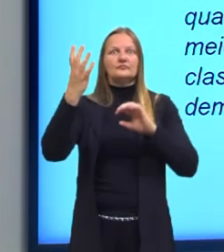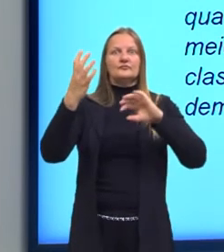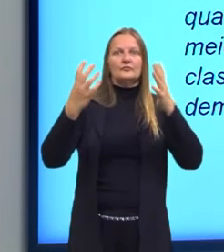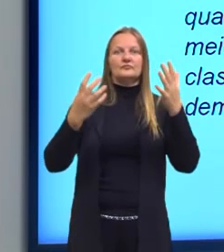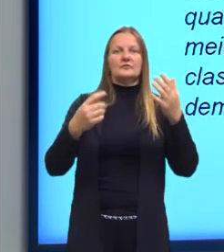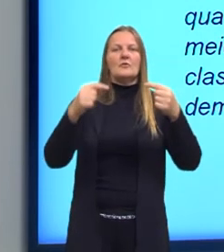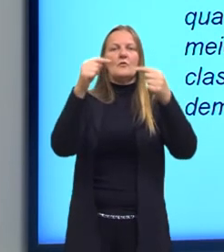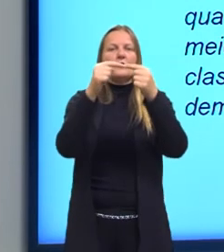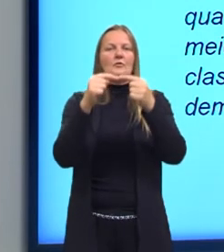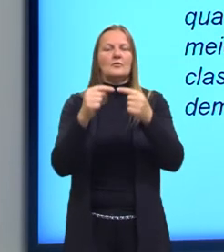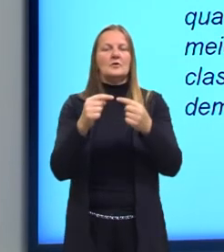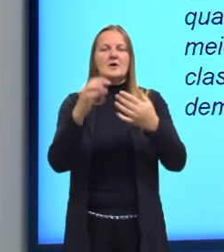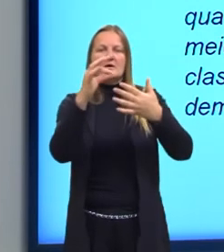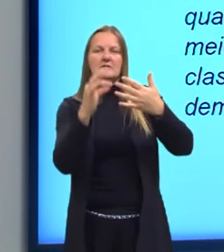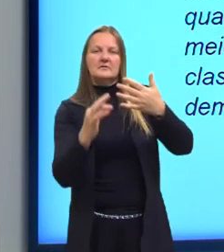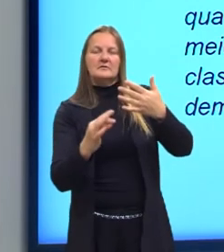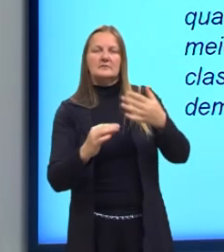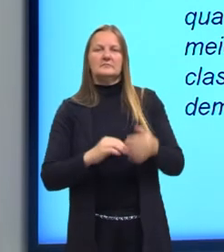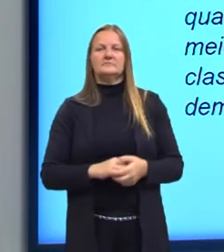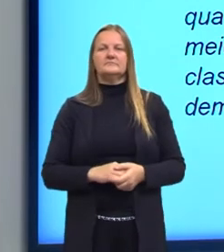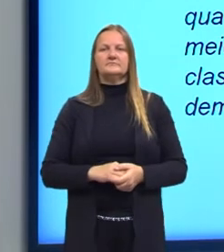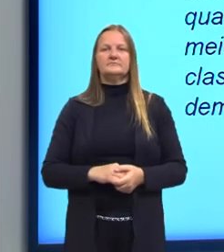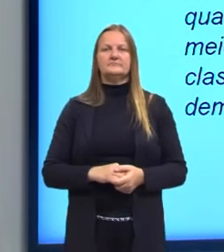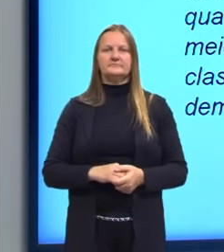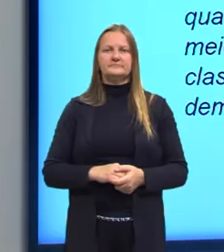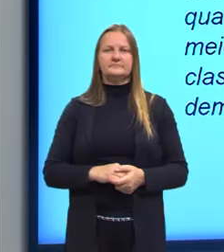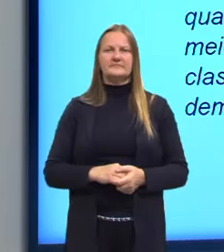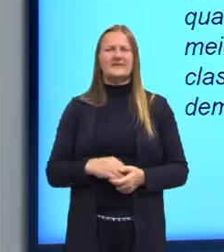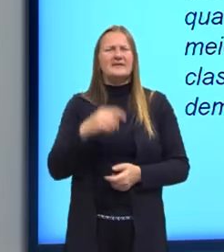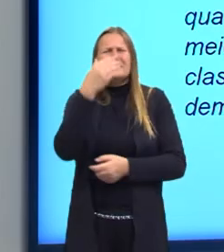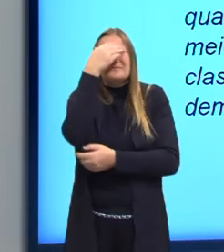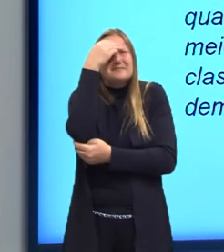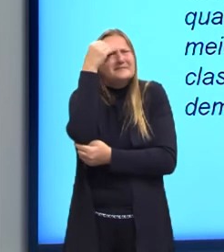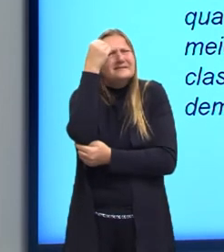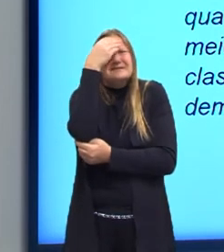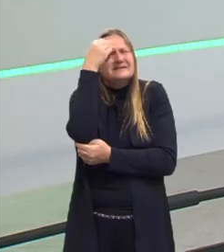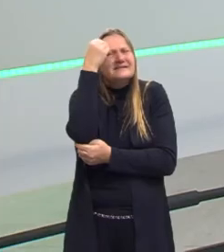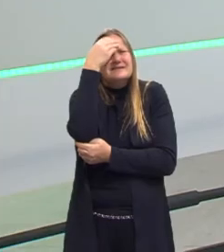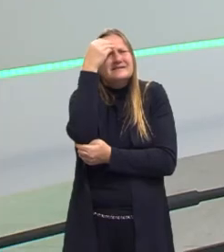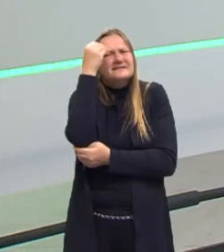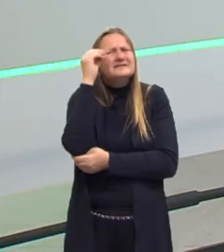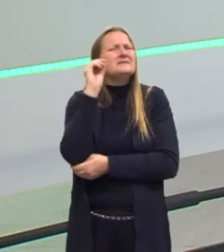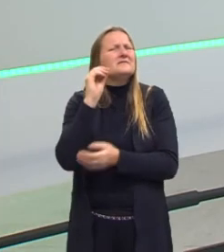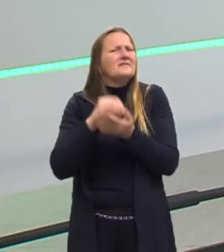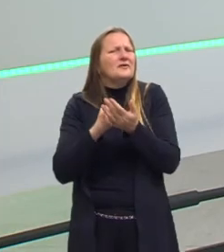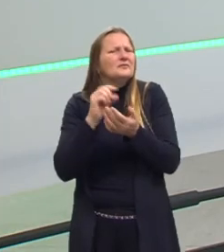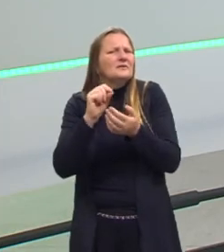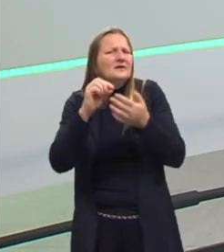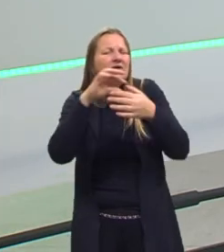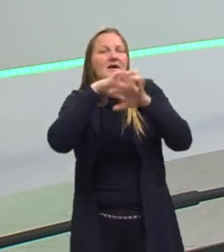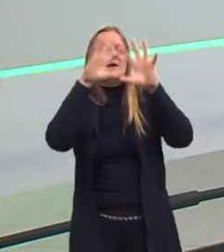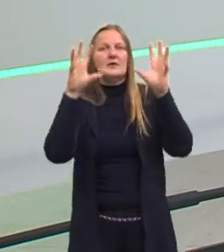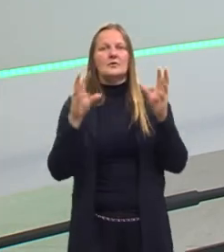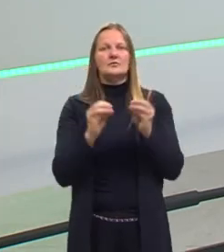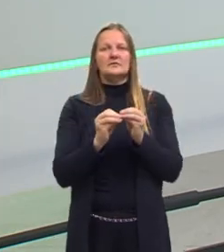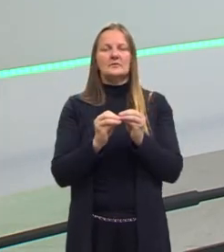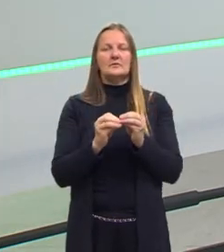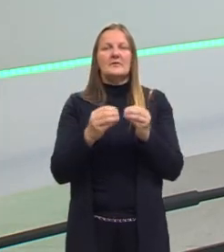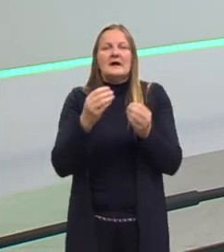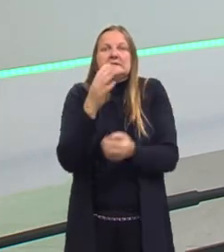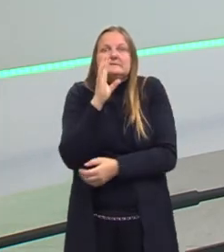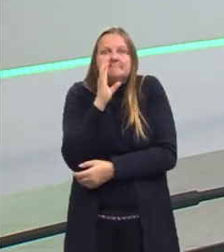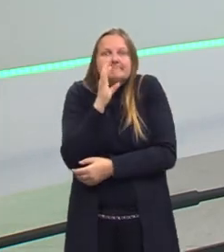a finalidade e o detalhamento Ah mas eu não lembro que elementos são esses que precisa ter na conclusão e agora